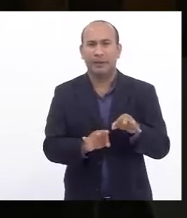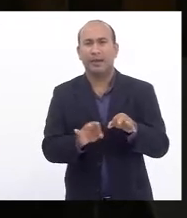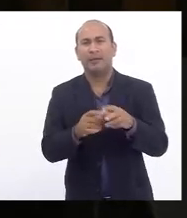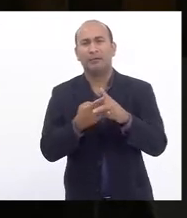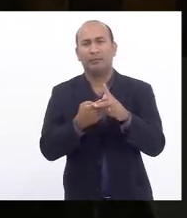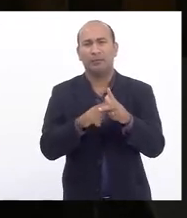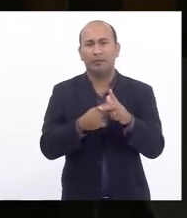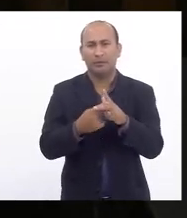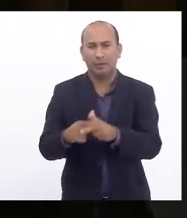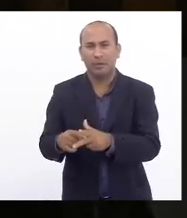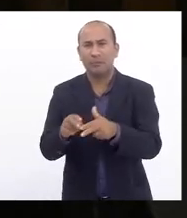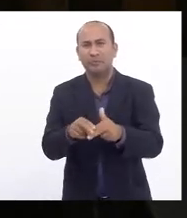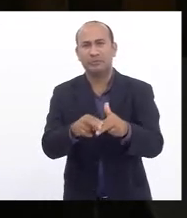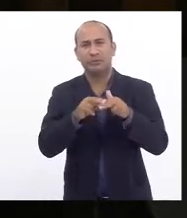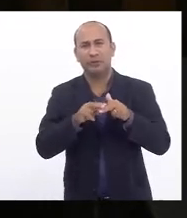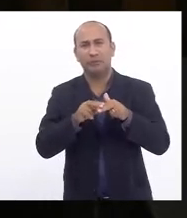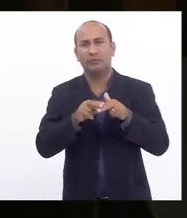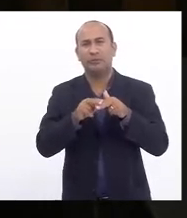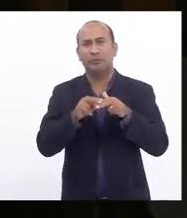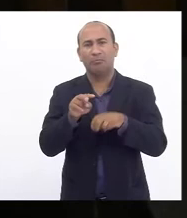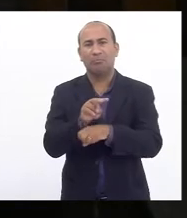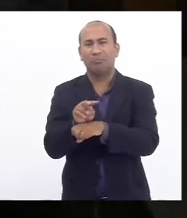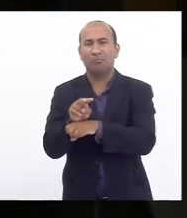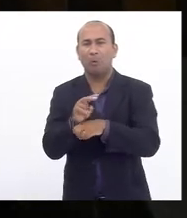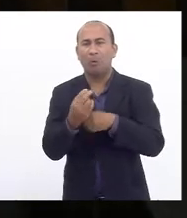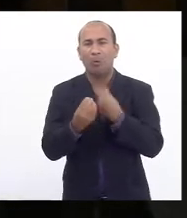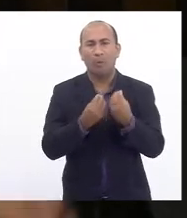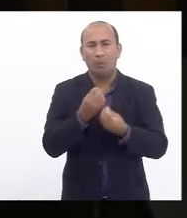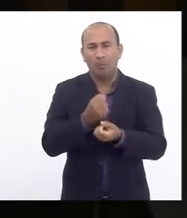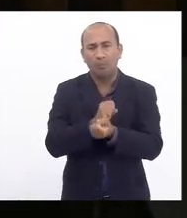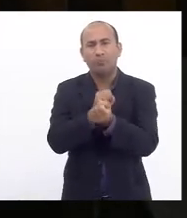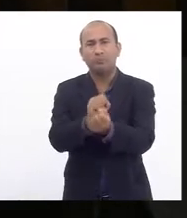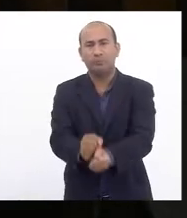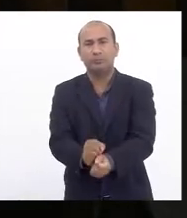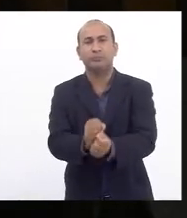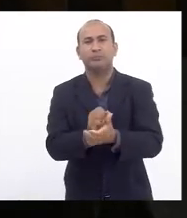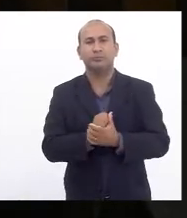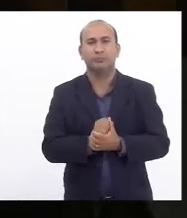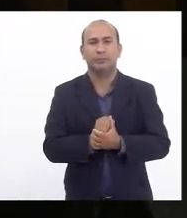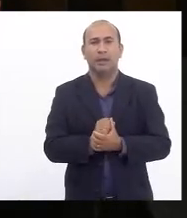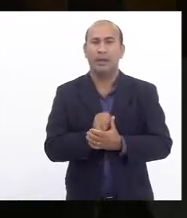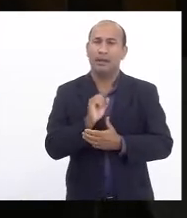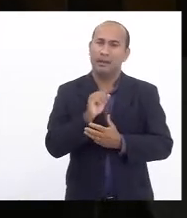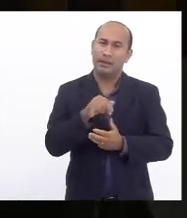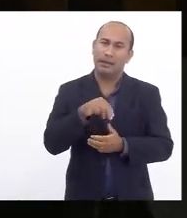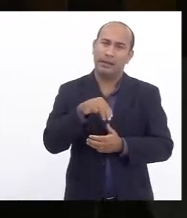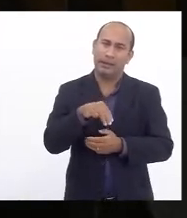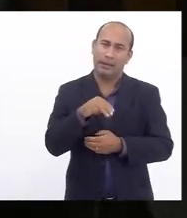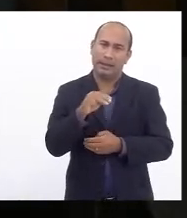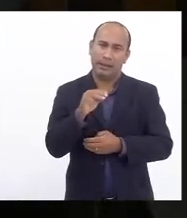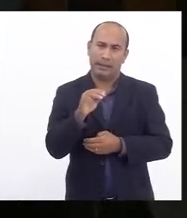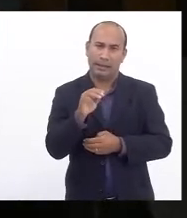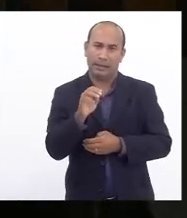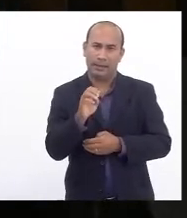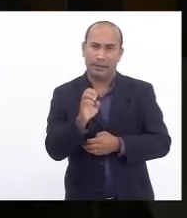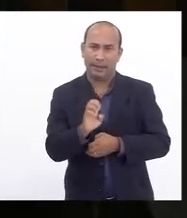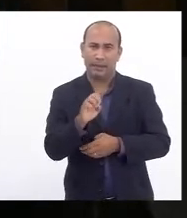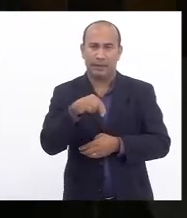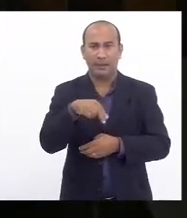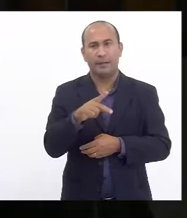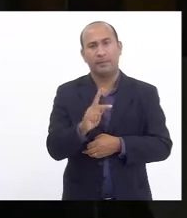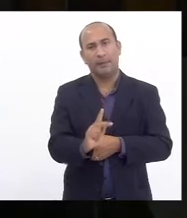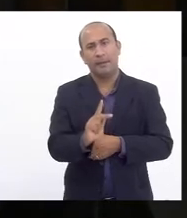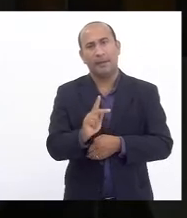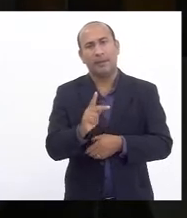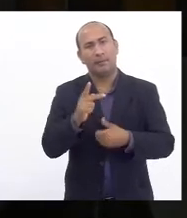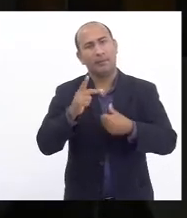arremedo de fiscalização como é possível por parte da NP a agência nacional do petróleo e por